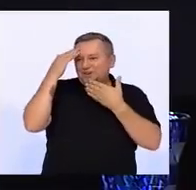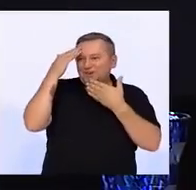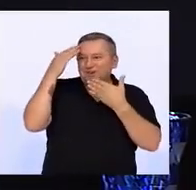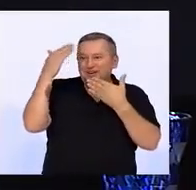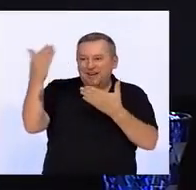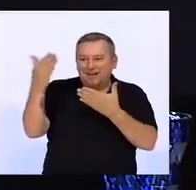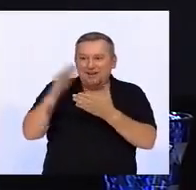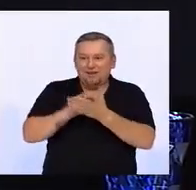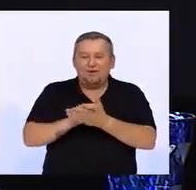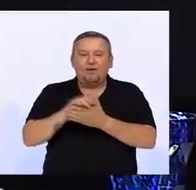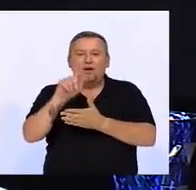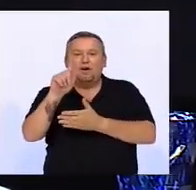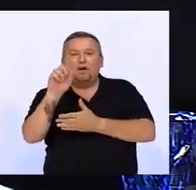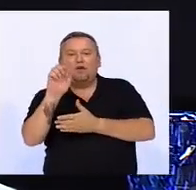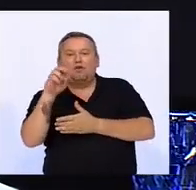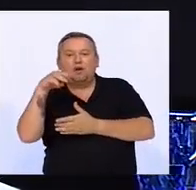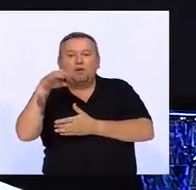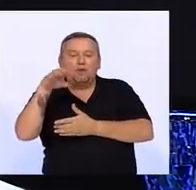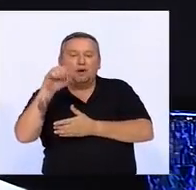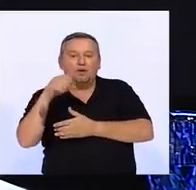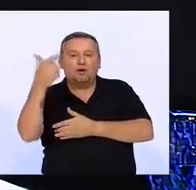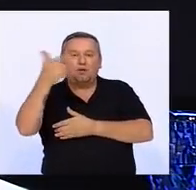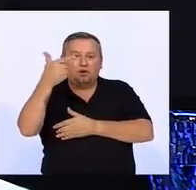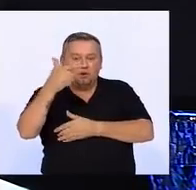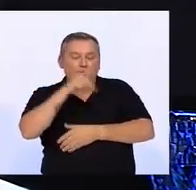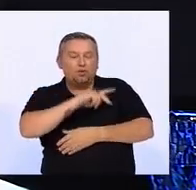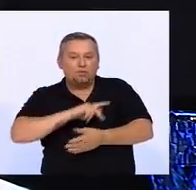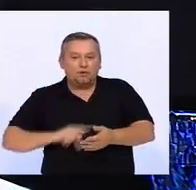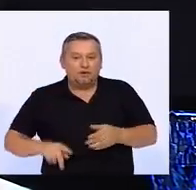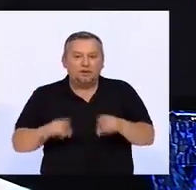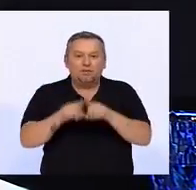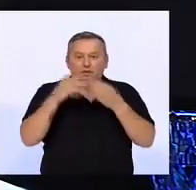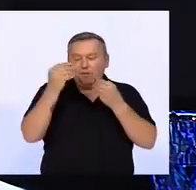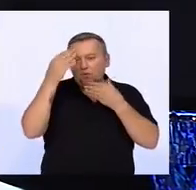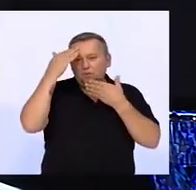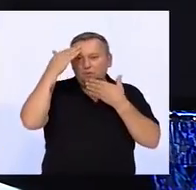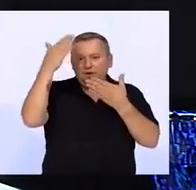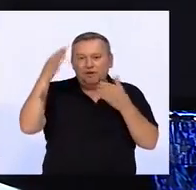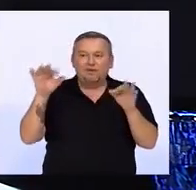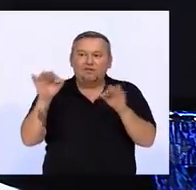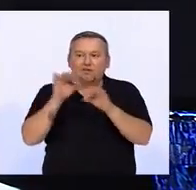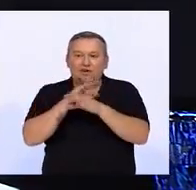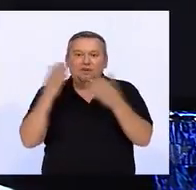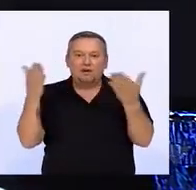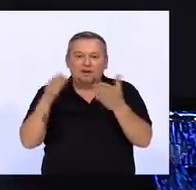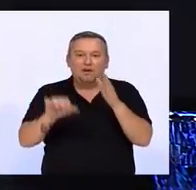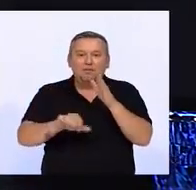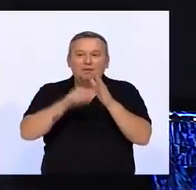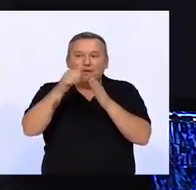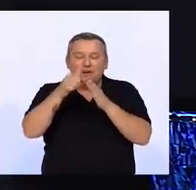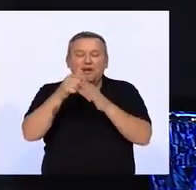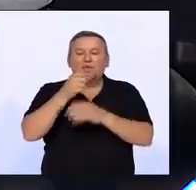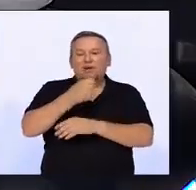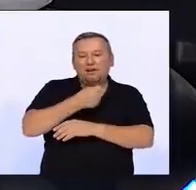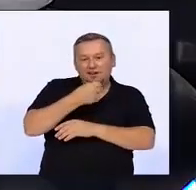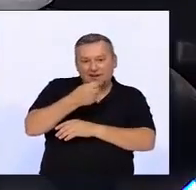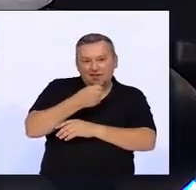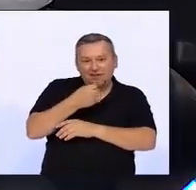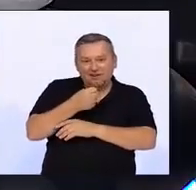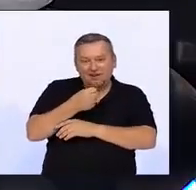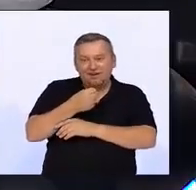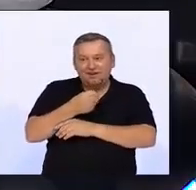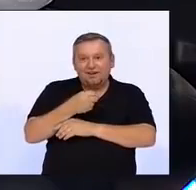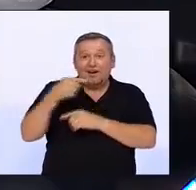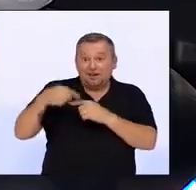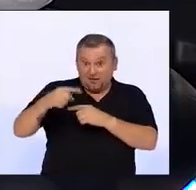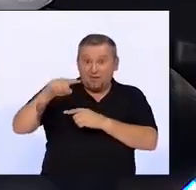Germano Rigoto, candidato a vice na chapa com Henrique Meirelles. Muito obrigada. A gente encerra assim essa primeira etapa das entrevistas com os vices, Mauro.